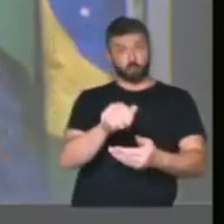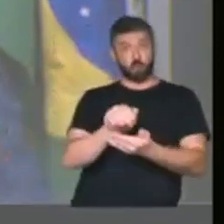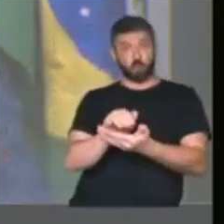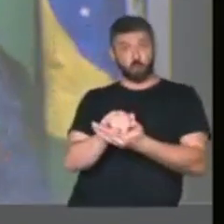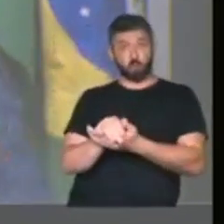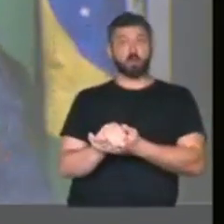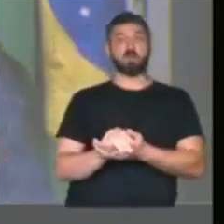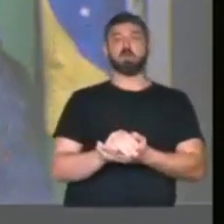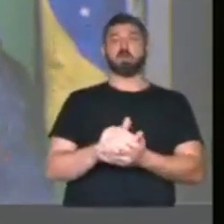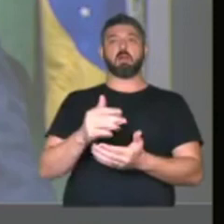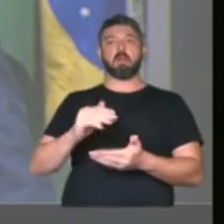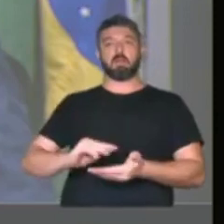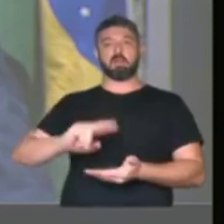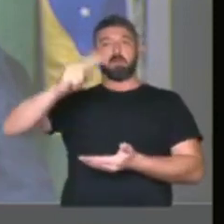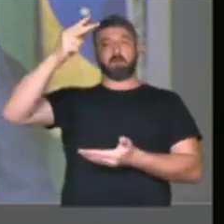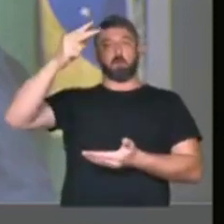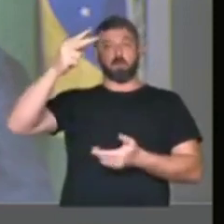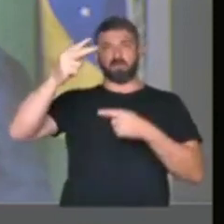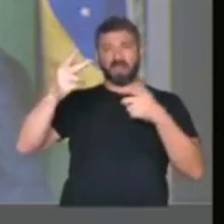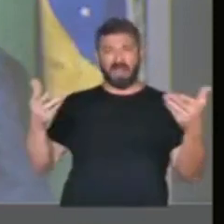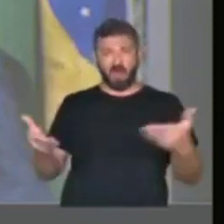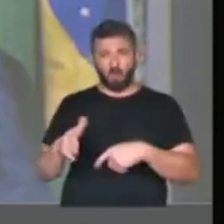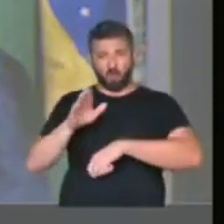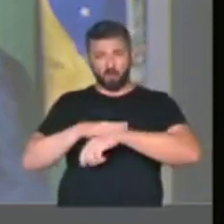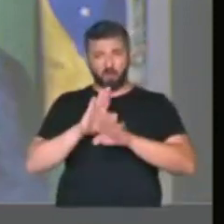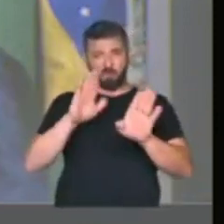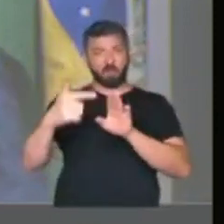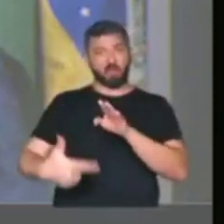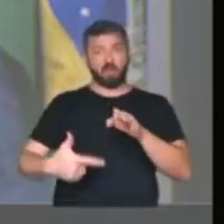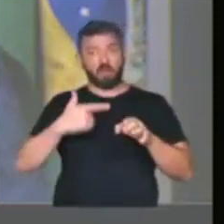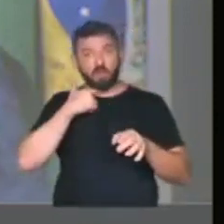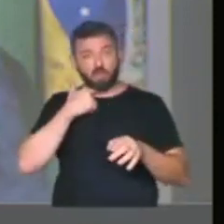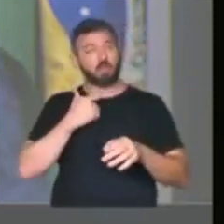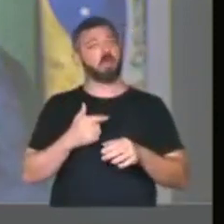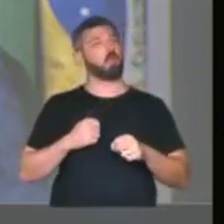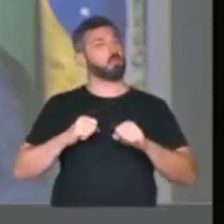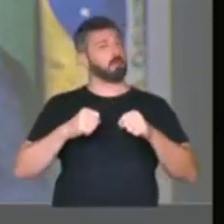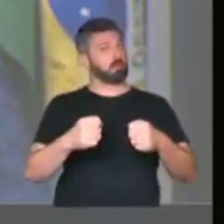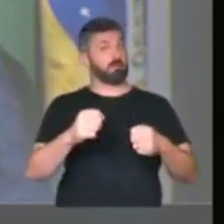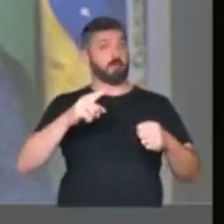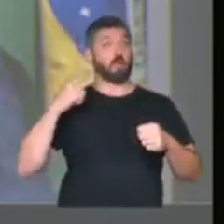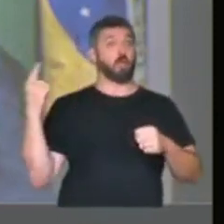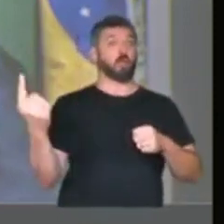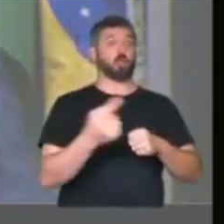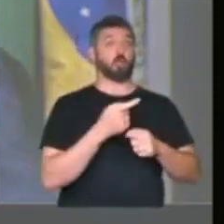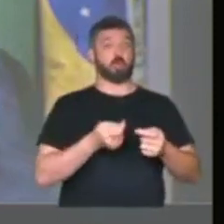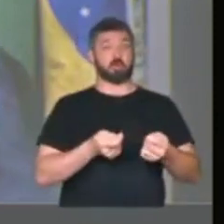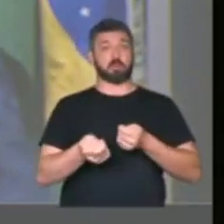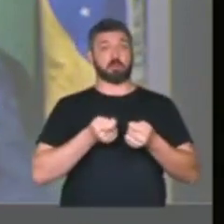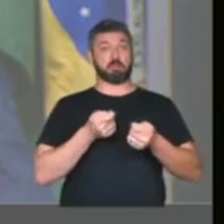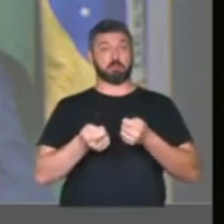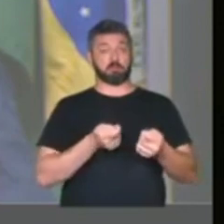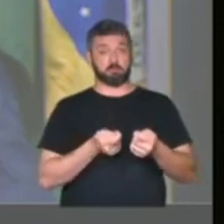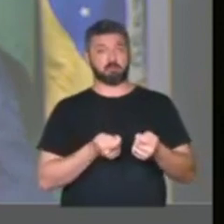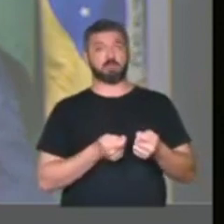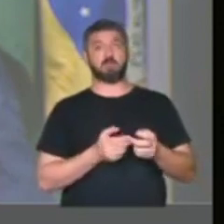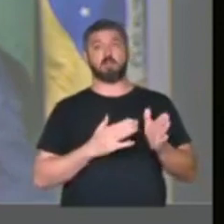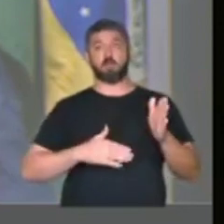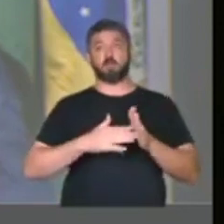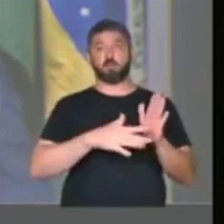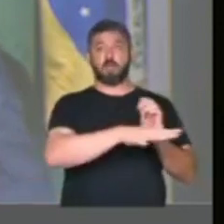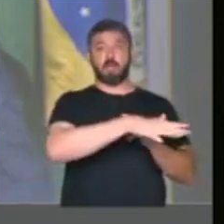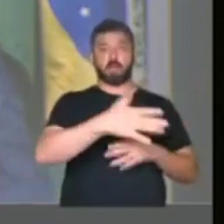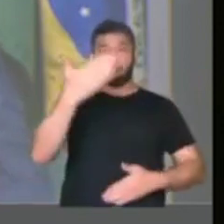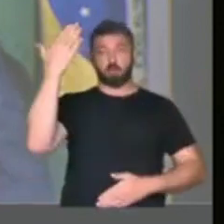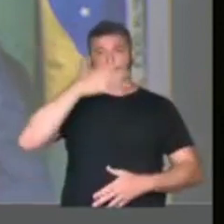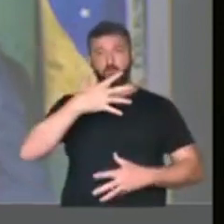sentido defendeu o aumento no momento de crise a gente defende o ajuste fiscal pra toda a população a gente defende corte em todas as áreas para equilibrar